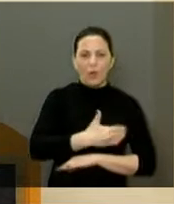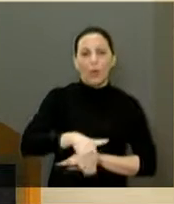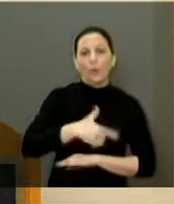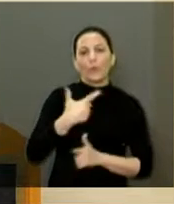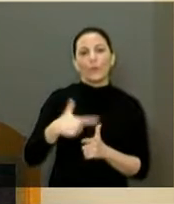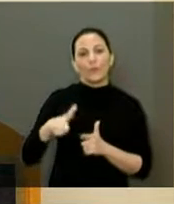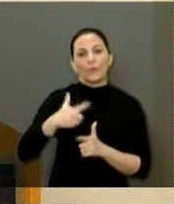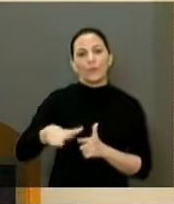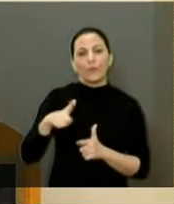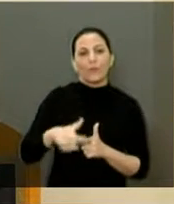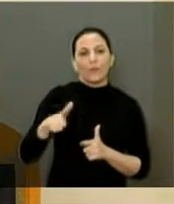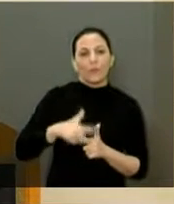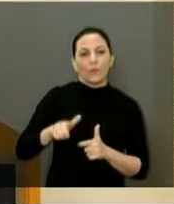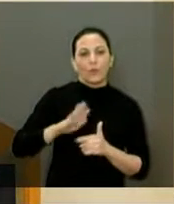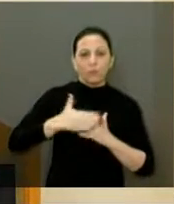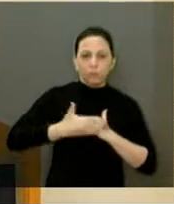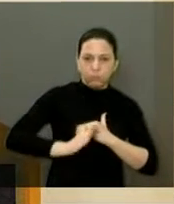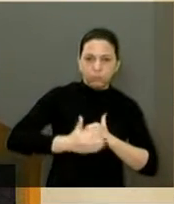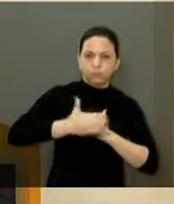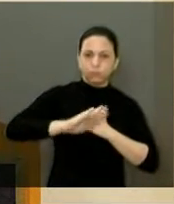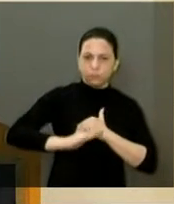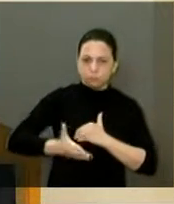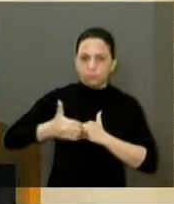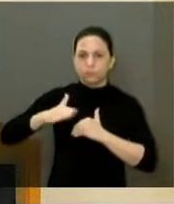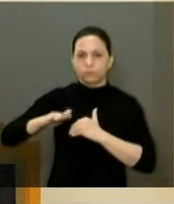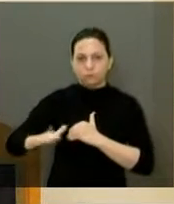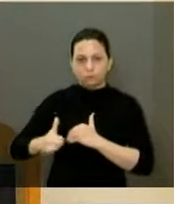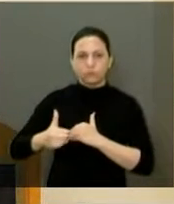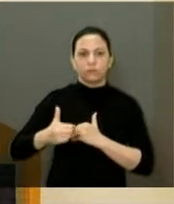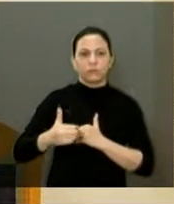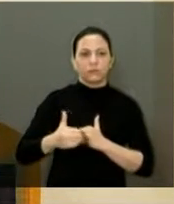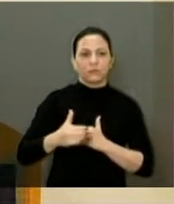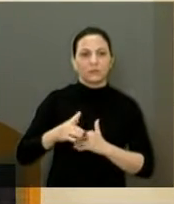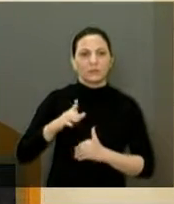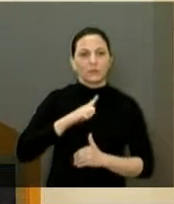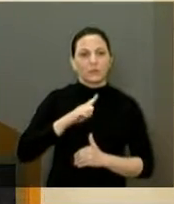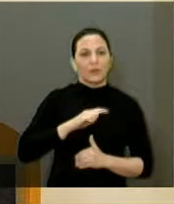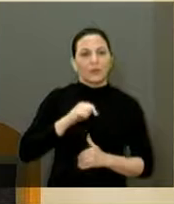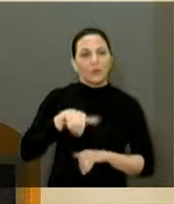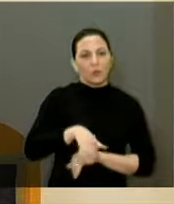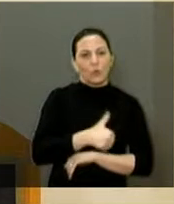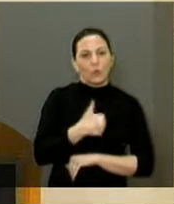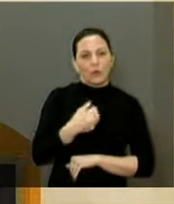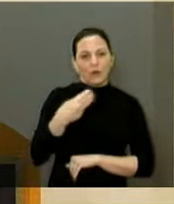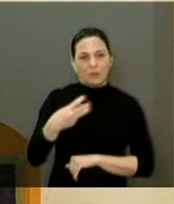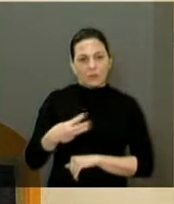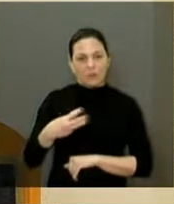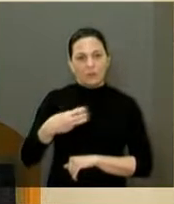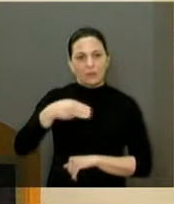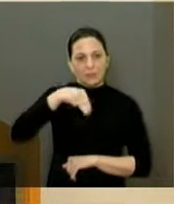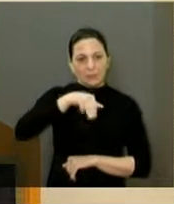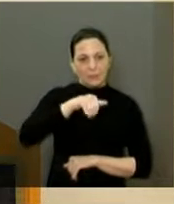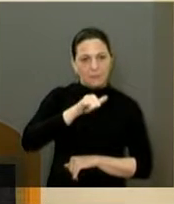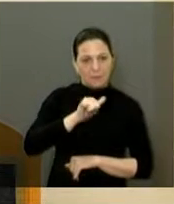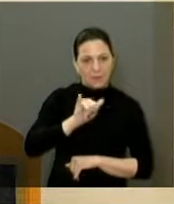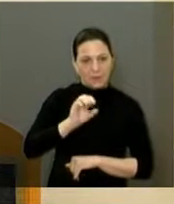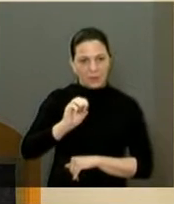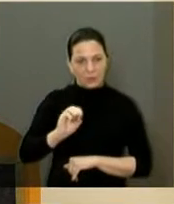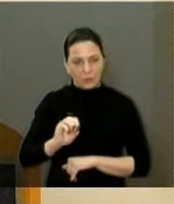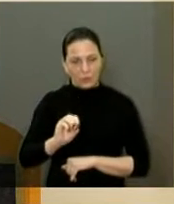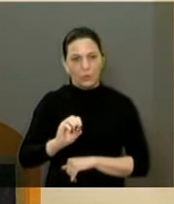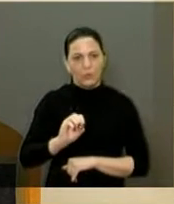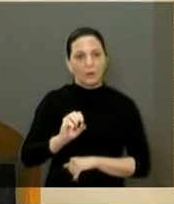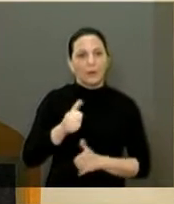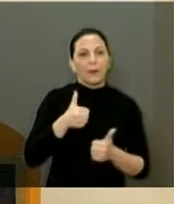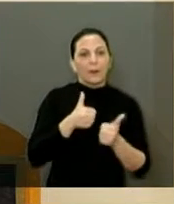muito complicado muito buraco resolvido o problema na rua 13 de maio próximo à associação dos fornecedores de cana